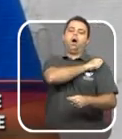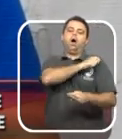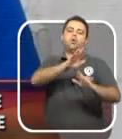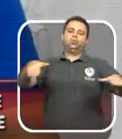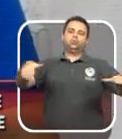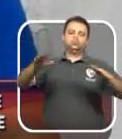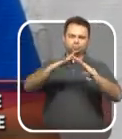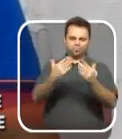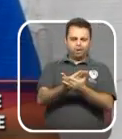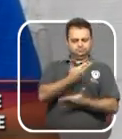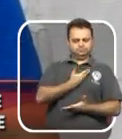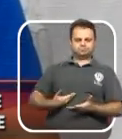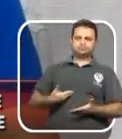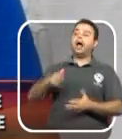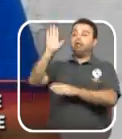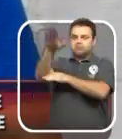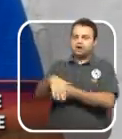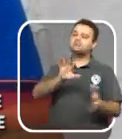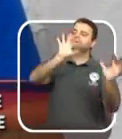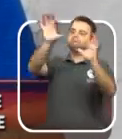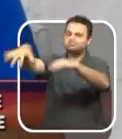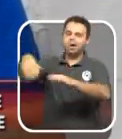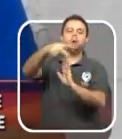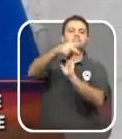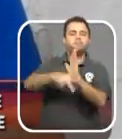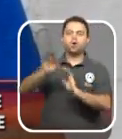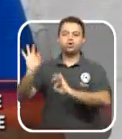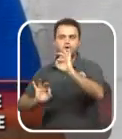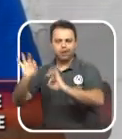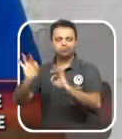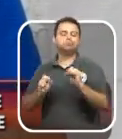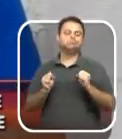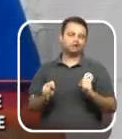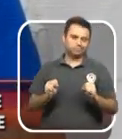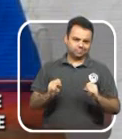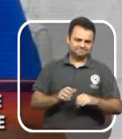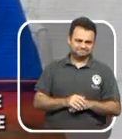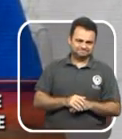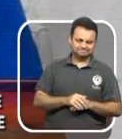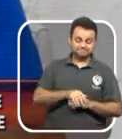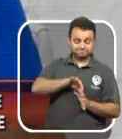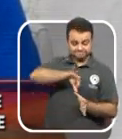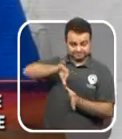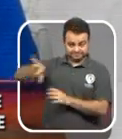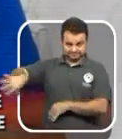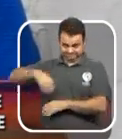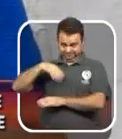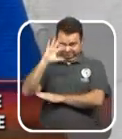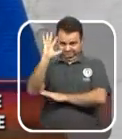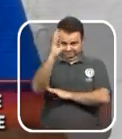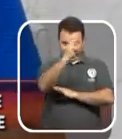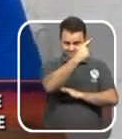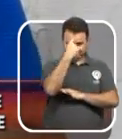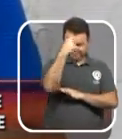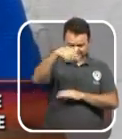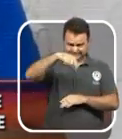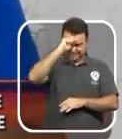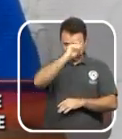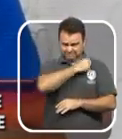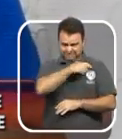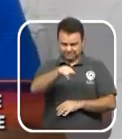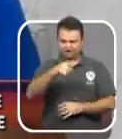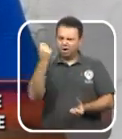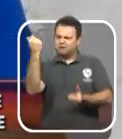no contraturno, participando do contraturno, e havia a possibilidade de isso ser interrompido. E numa gestão que